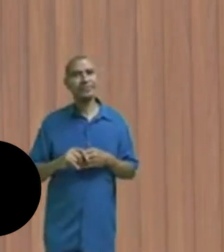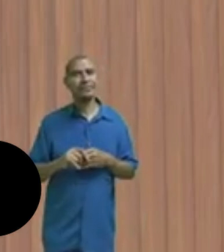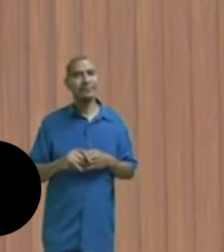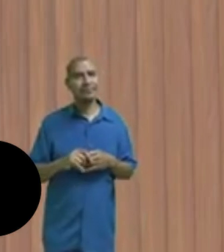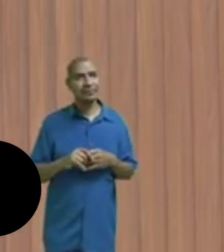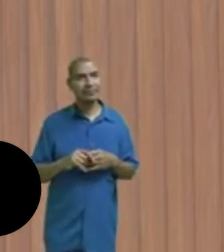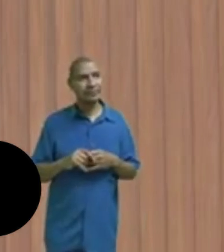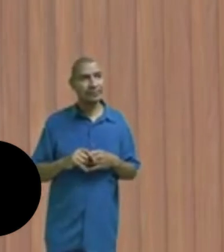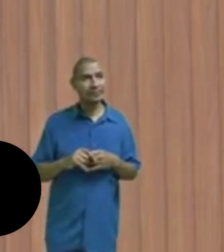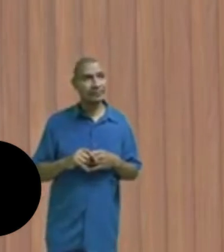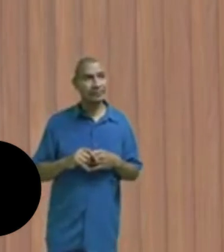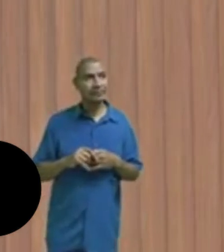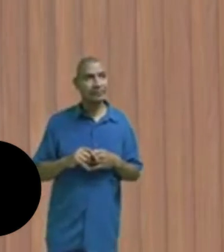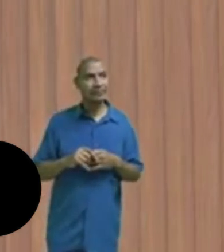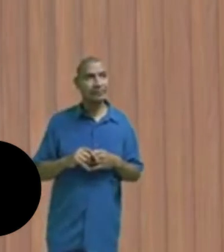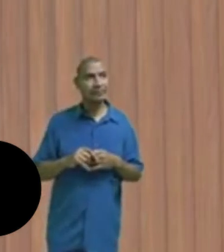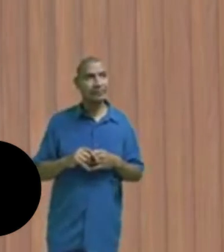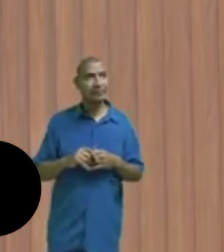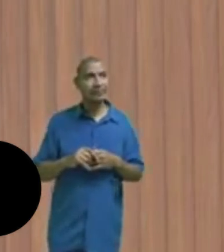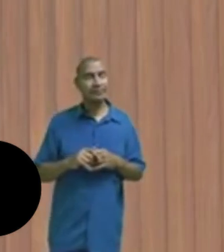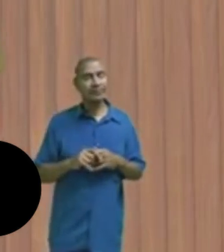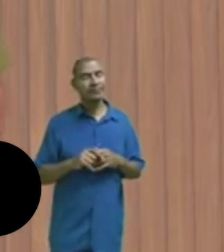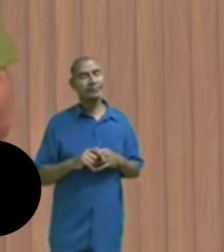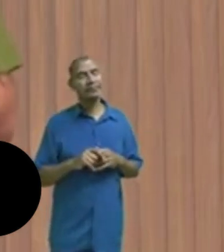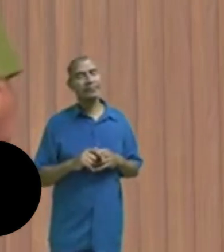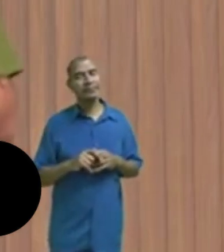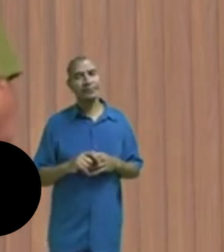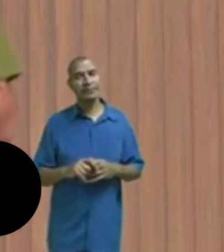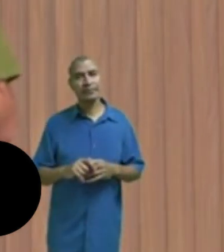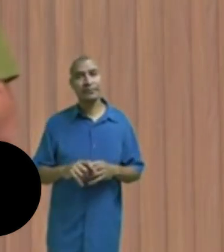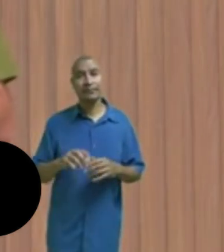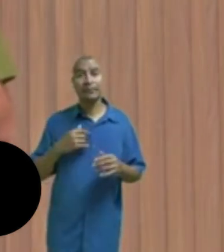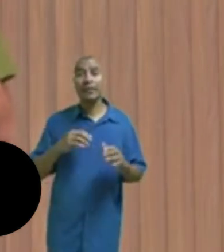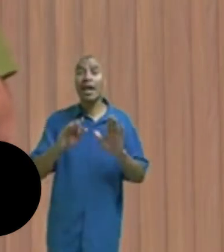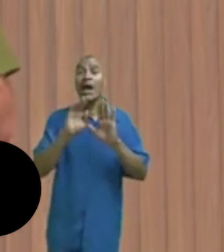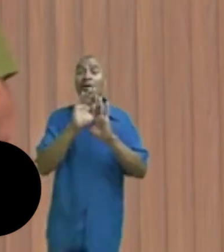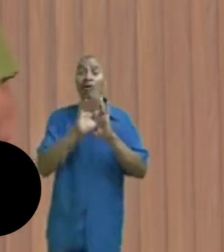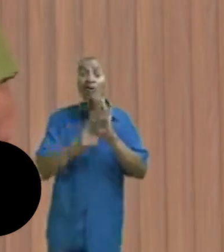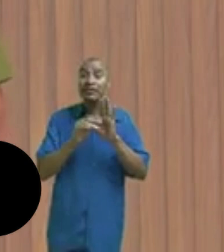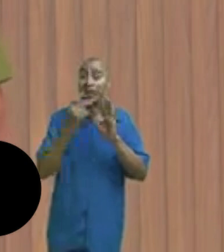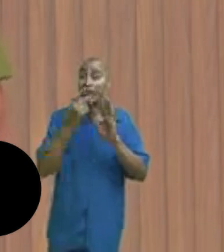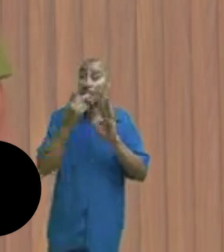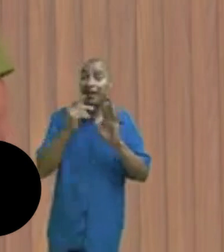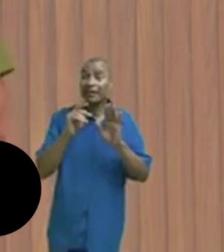daquilo, mas o texto não é sobre ela, irmãos. O texto é sobre Jesus.